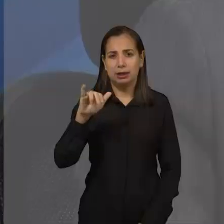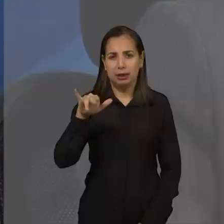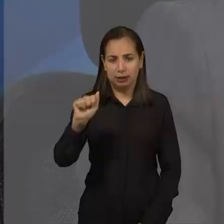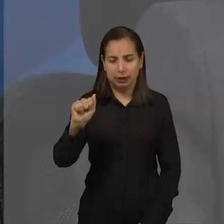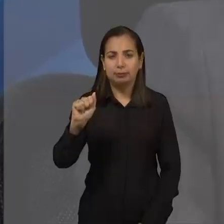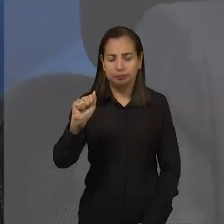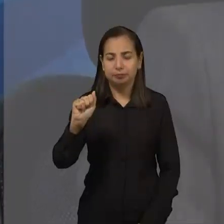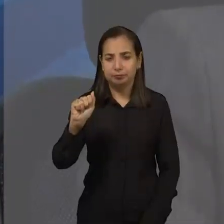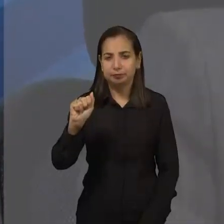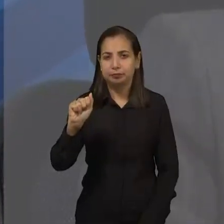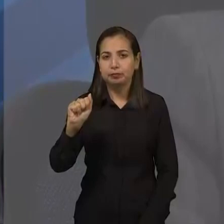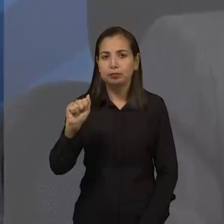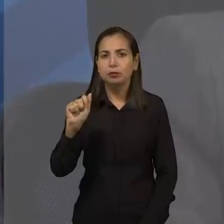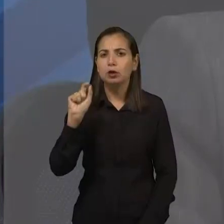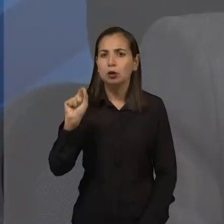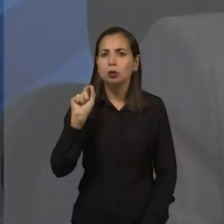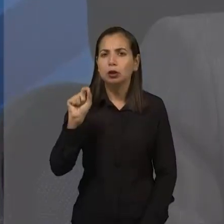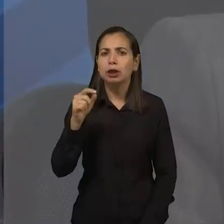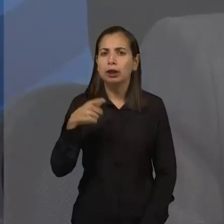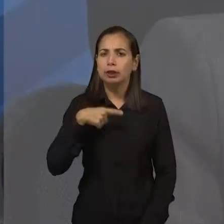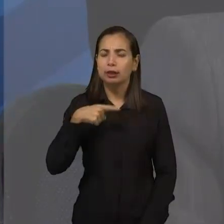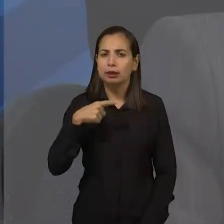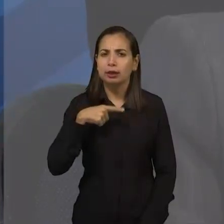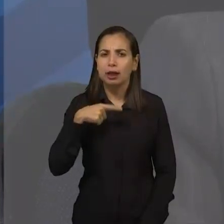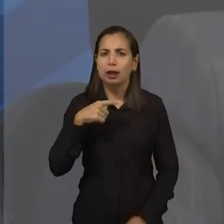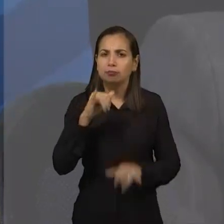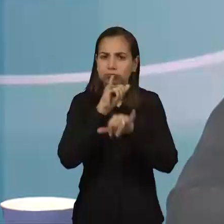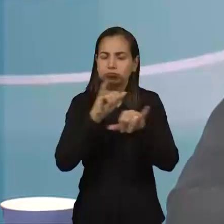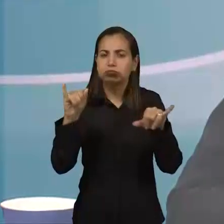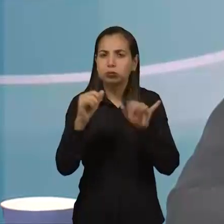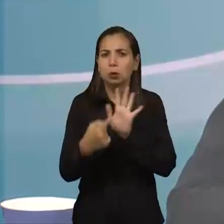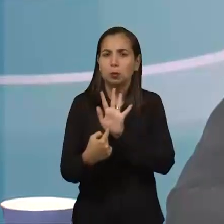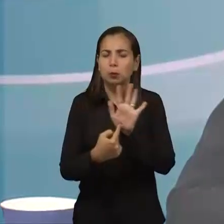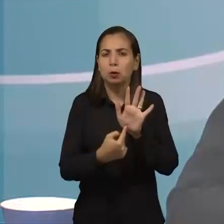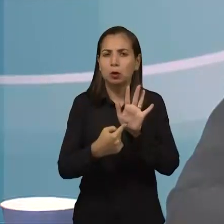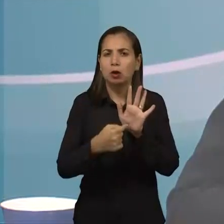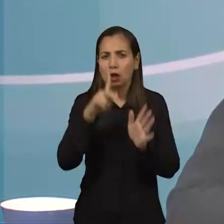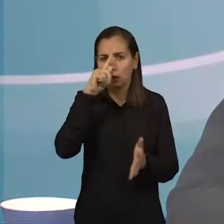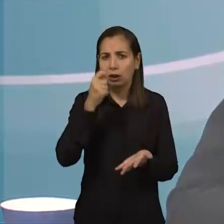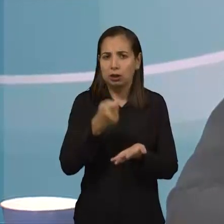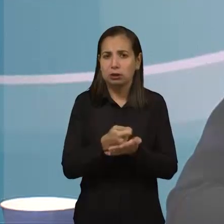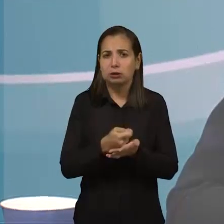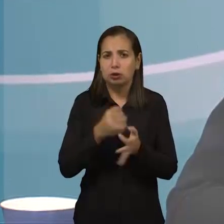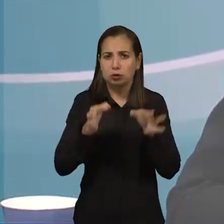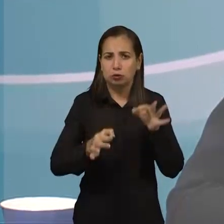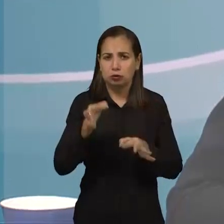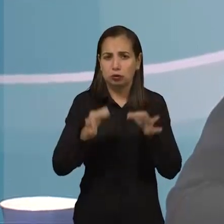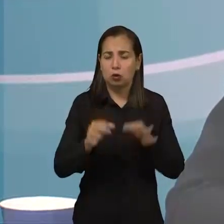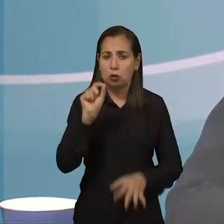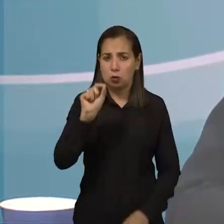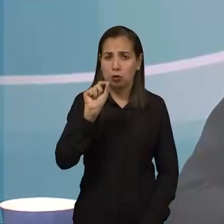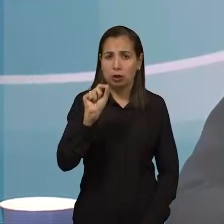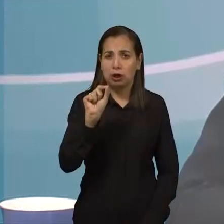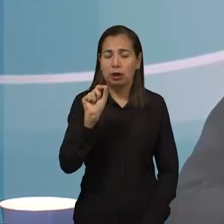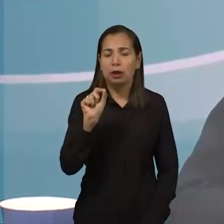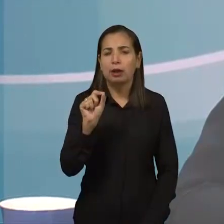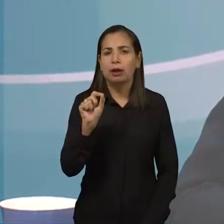Neves. Saiu uma decisão, na semana que passou também, da Justiça, tirando do ar pelo menos